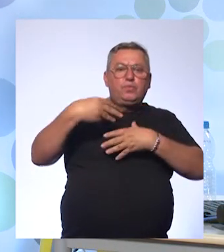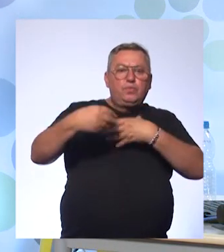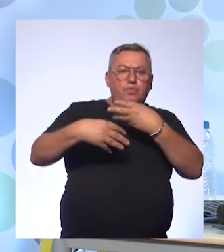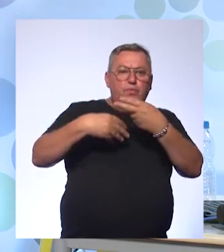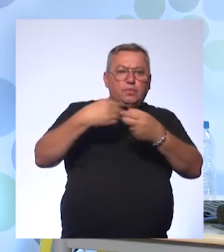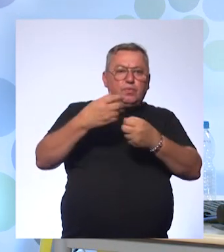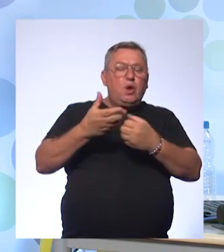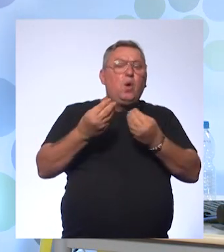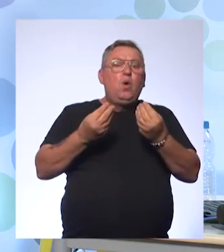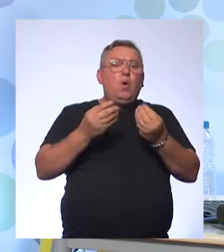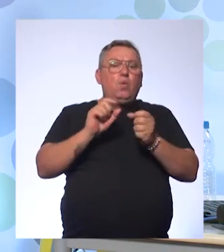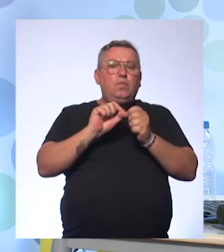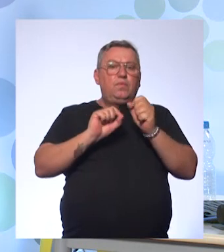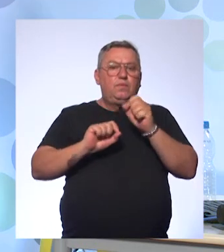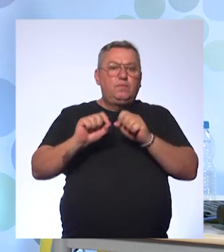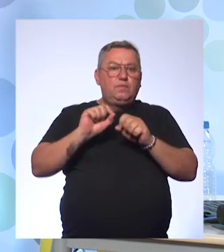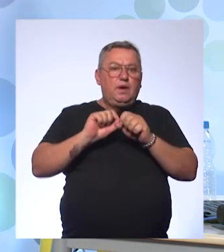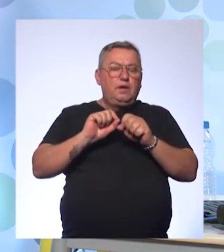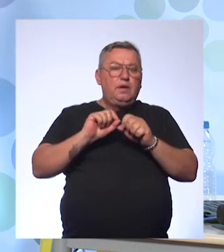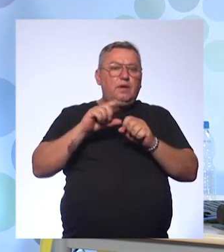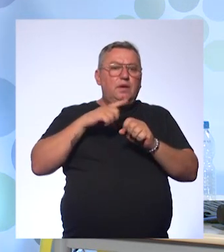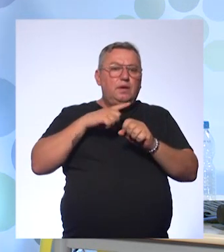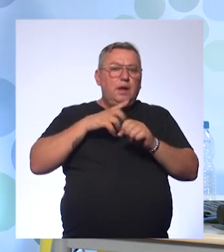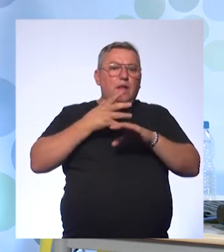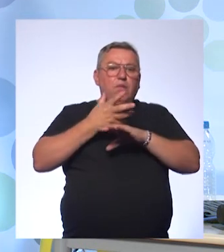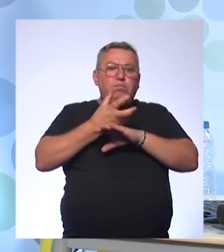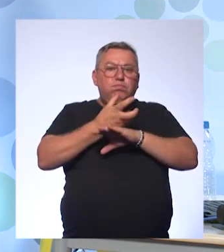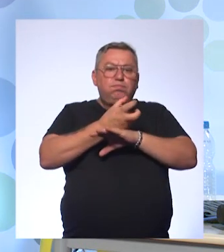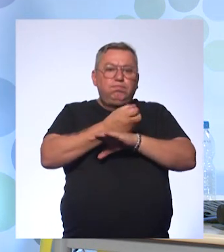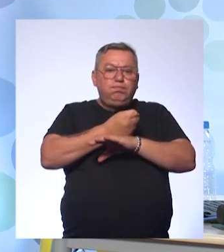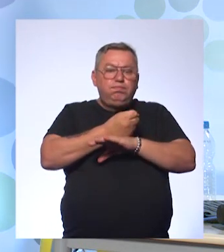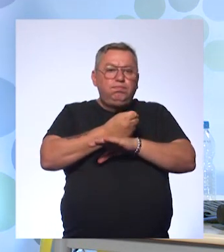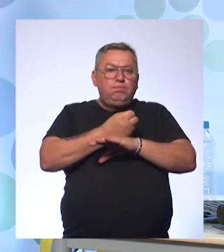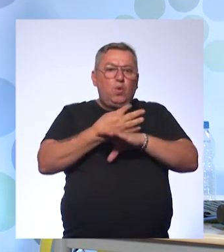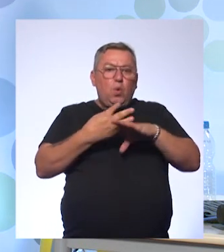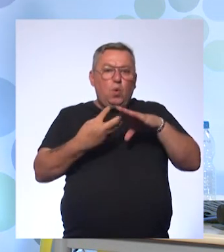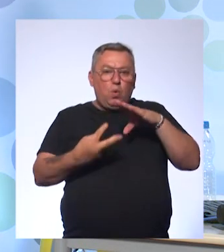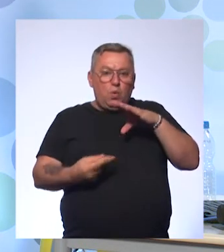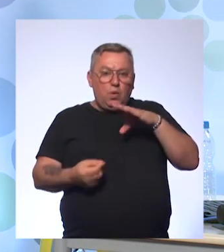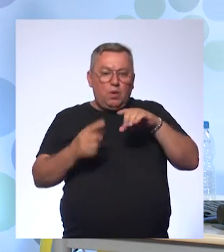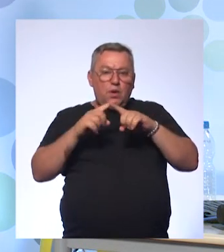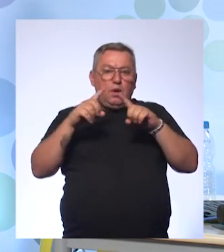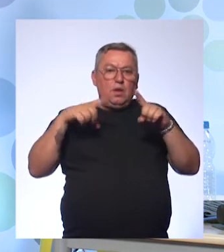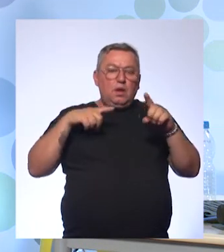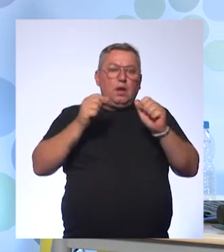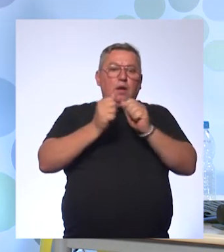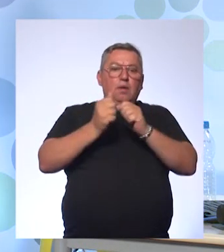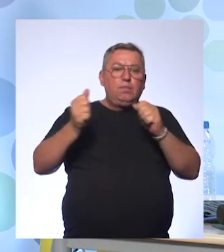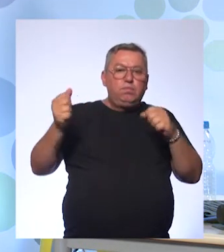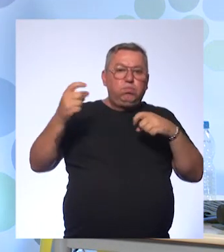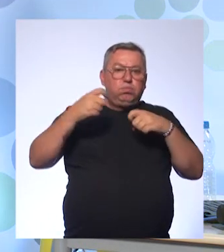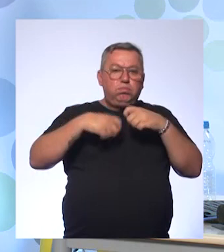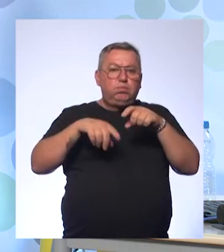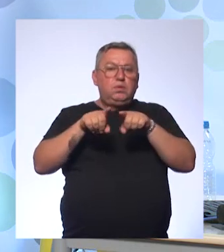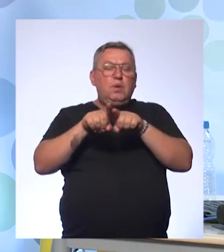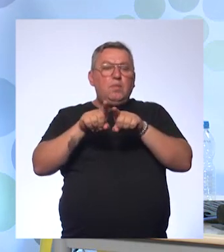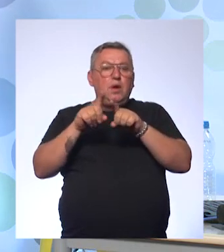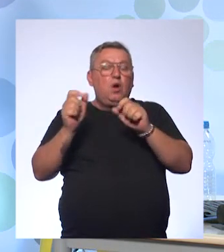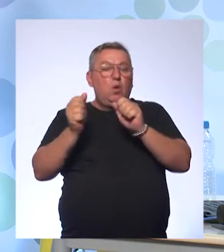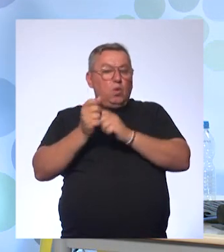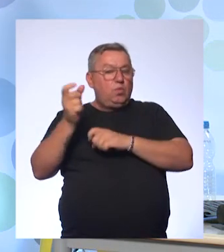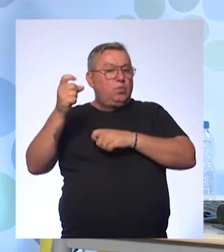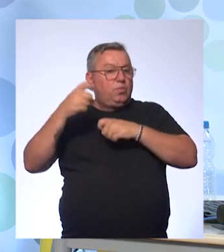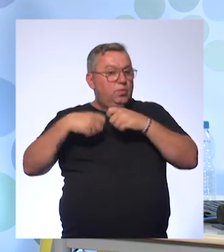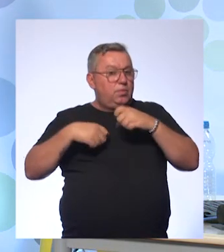desses grupos, né, das esponjas aí. Tem forma assexuada e forma sexuada também,